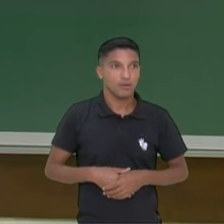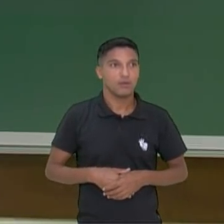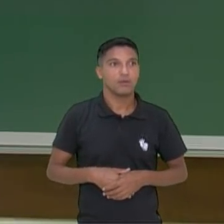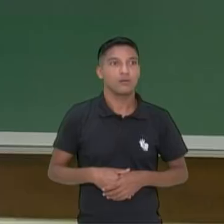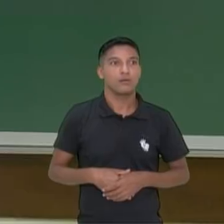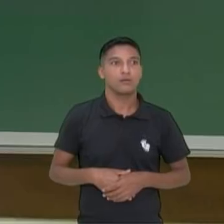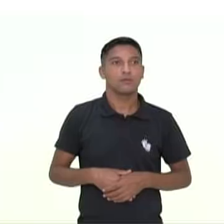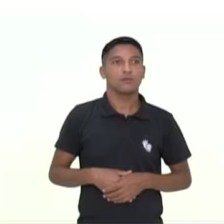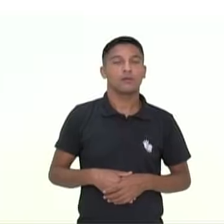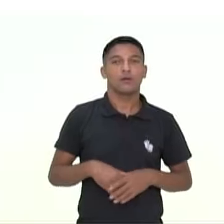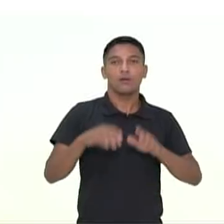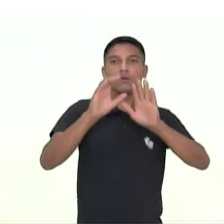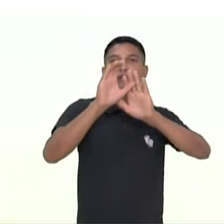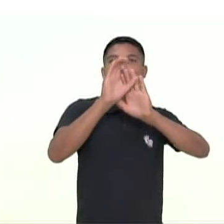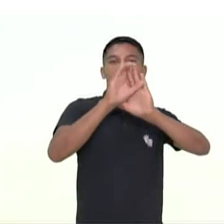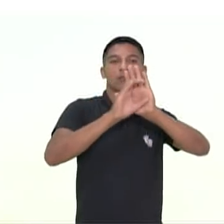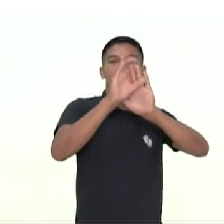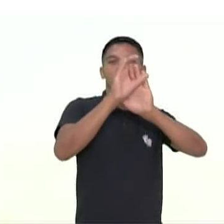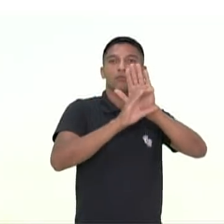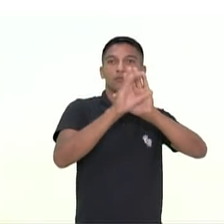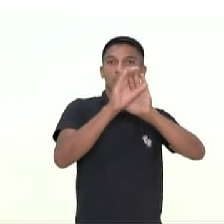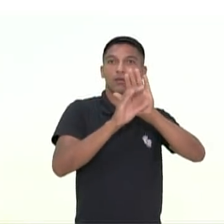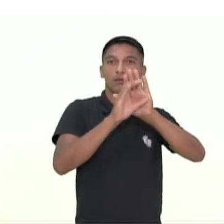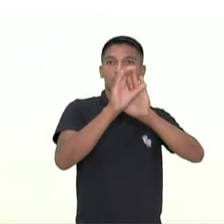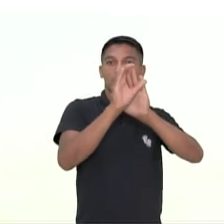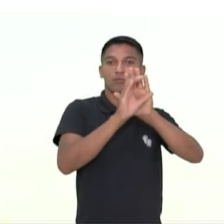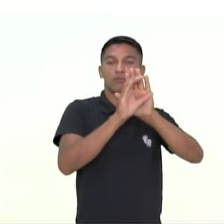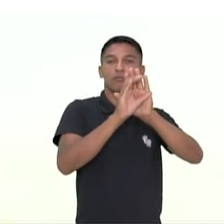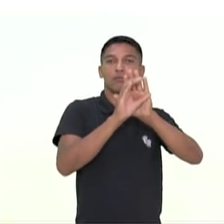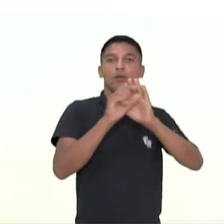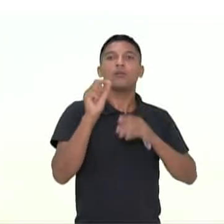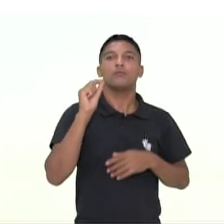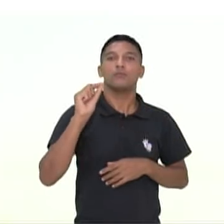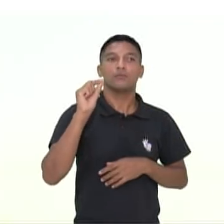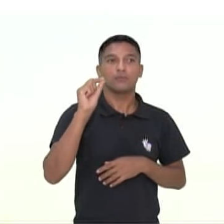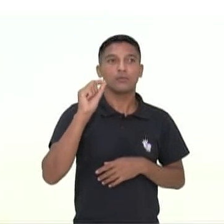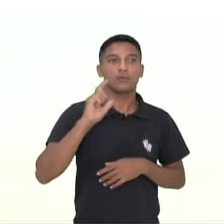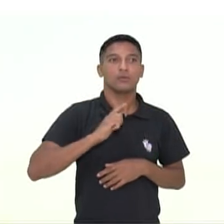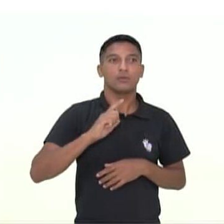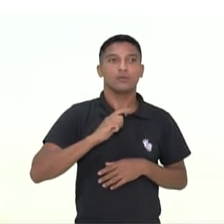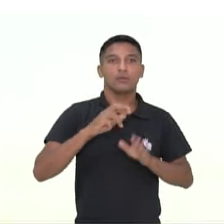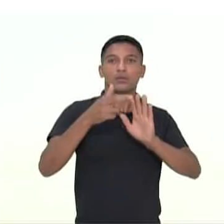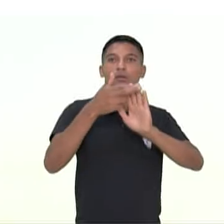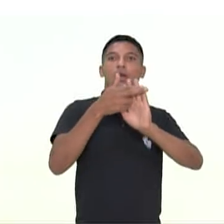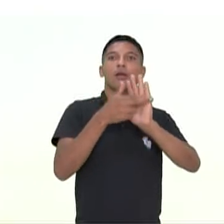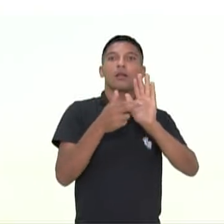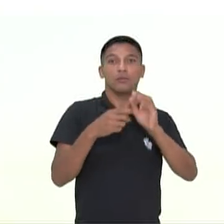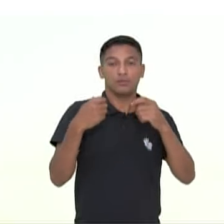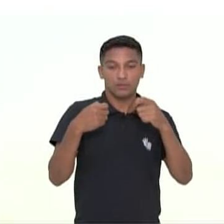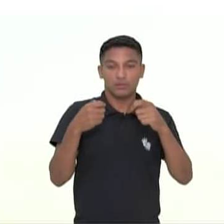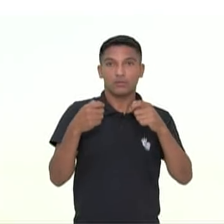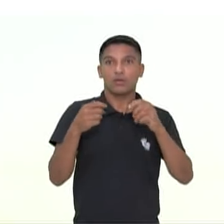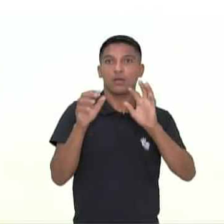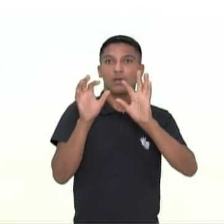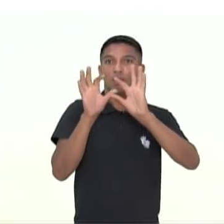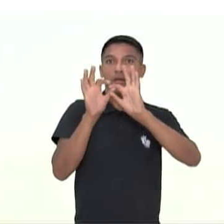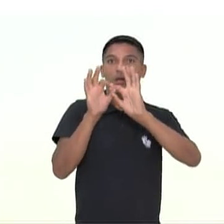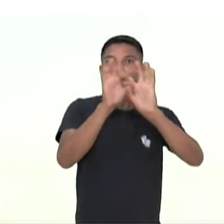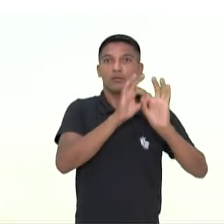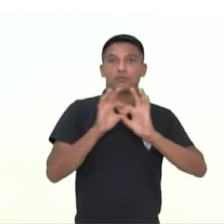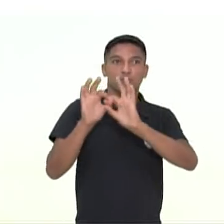O conceito fundamental desta arte marcial consiste no princípio da harmonia, seja entre